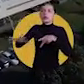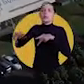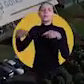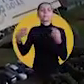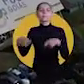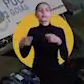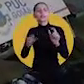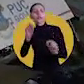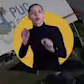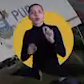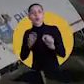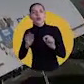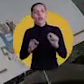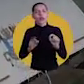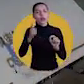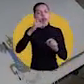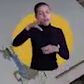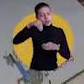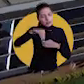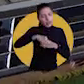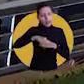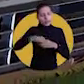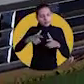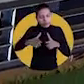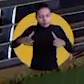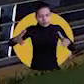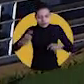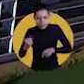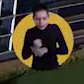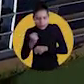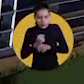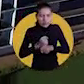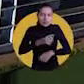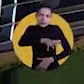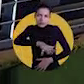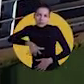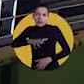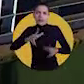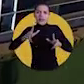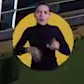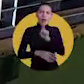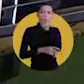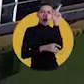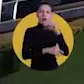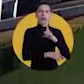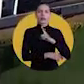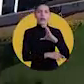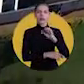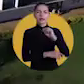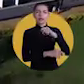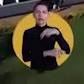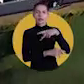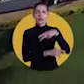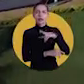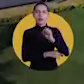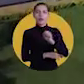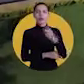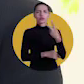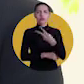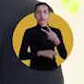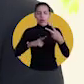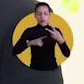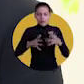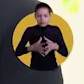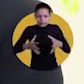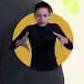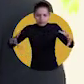potencializando também espaços físicos, como é o caso do Campus 2, que tem grandes possibilidades de expansão,